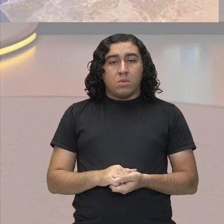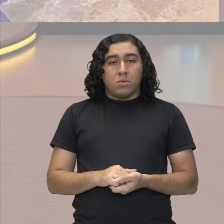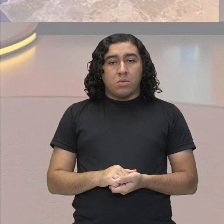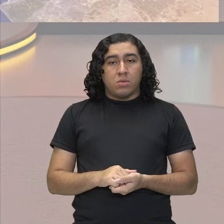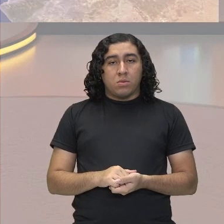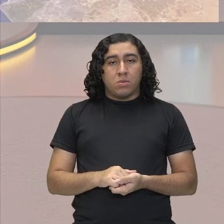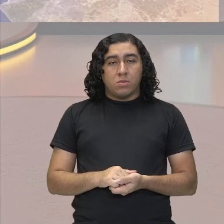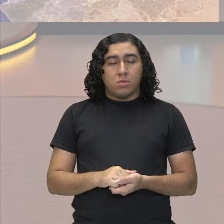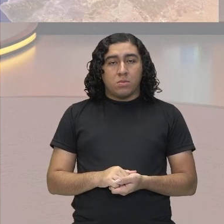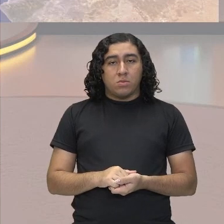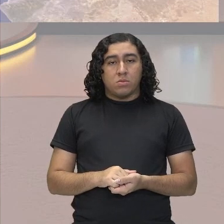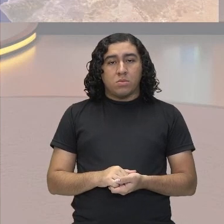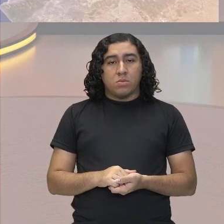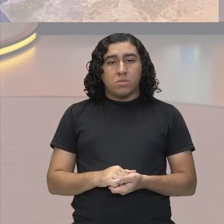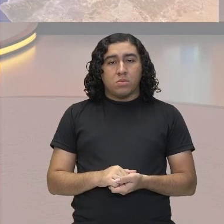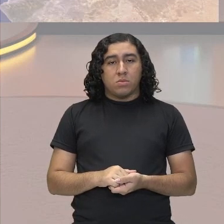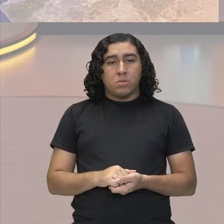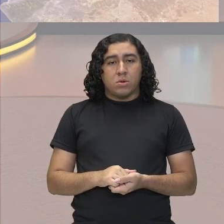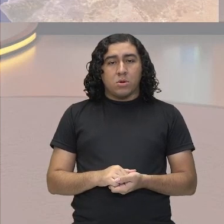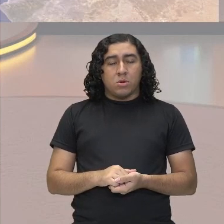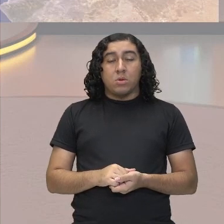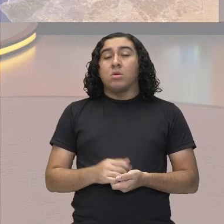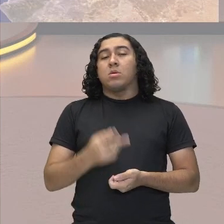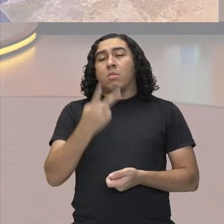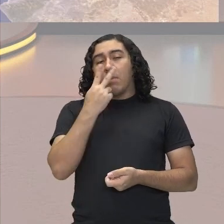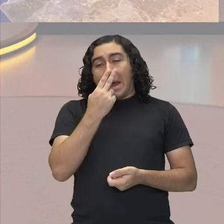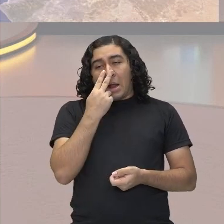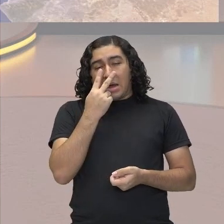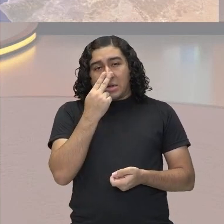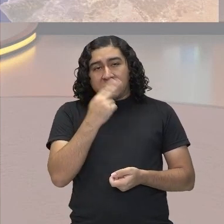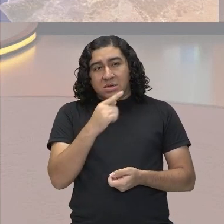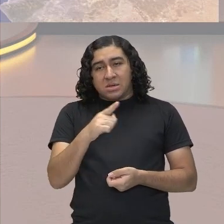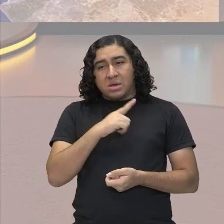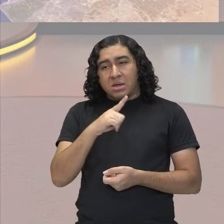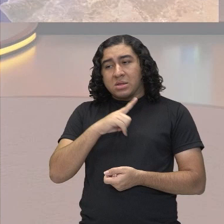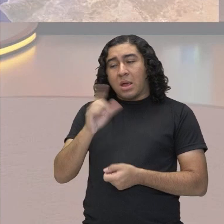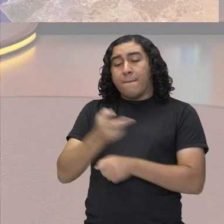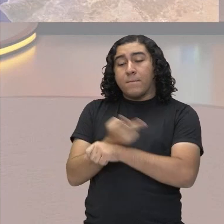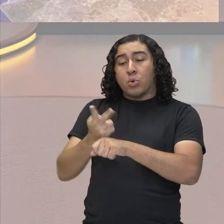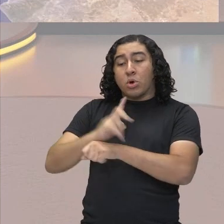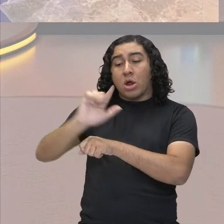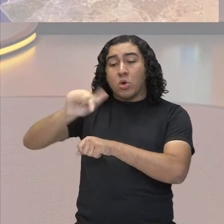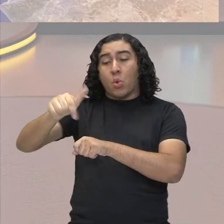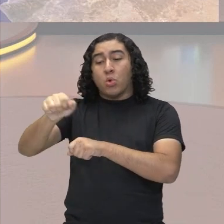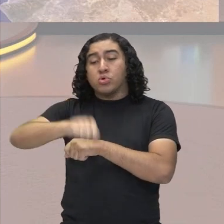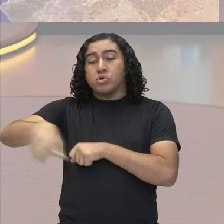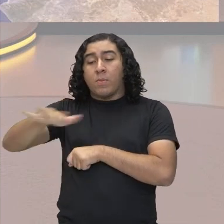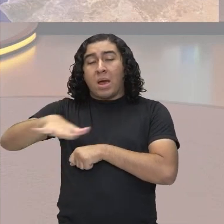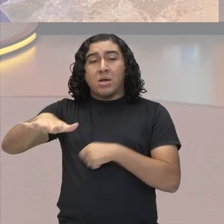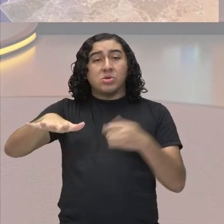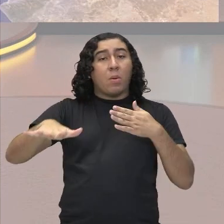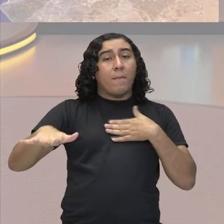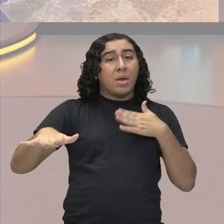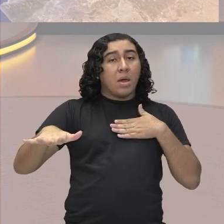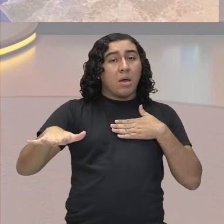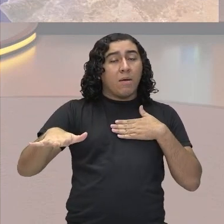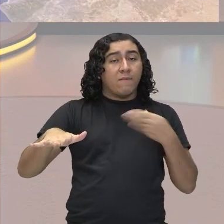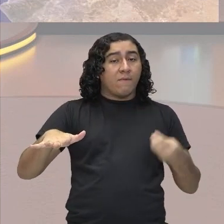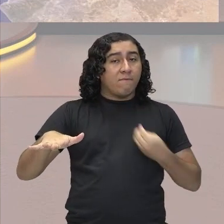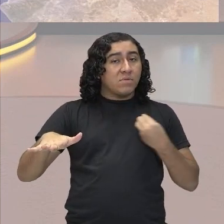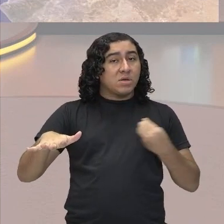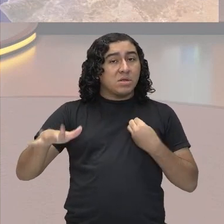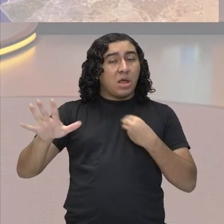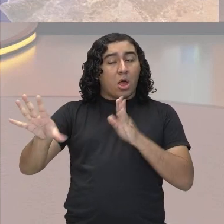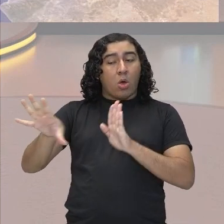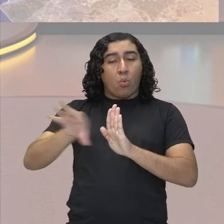buscar fora das fronteiras de onde eu estou vivendo, esse meu estilo de vida, por exemplo. A